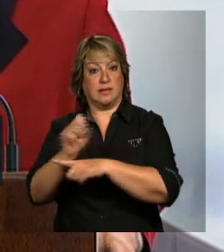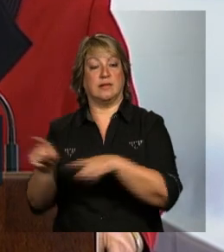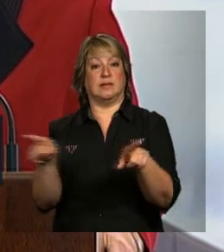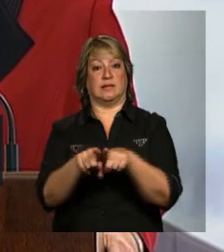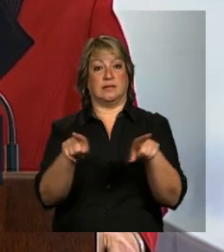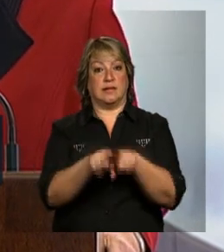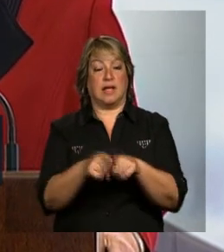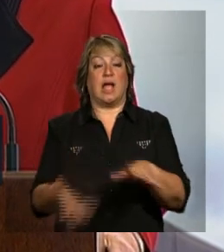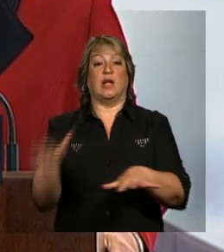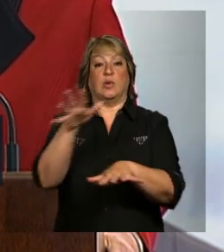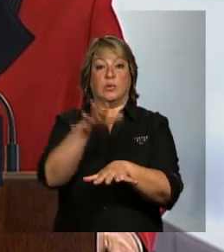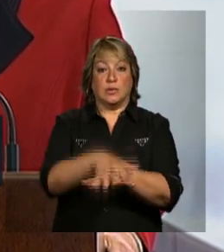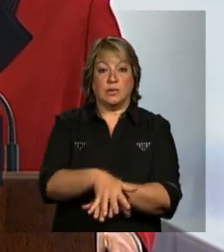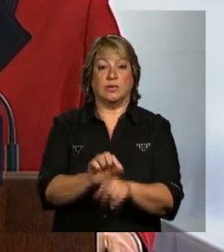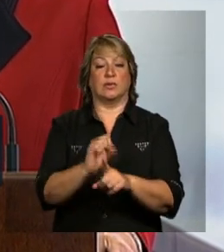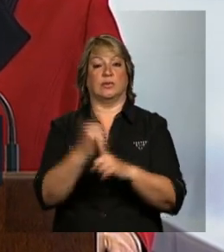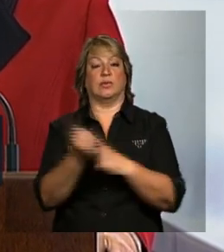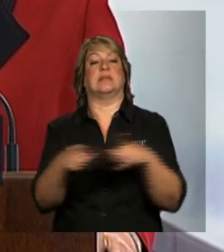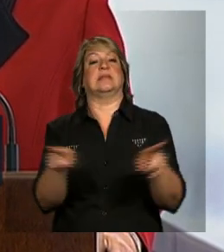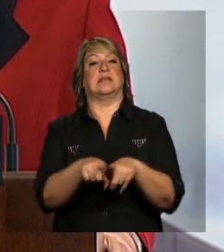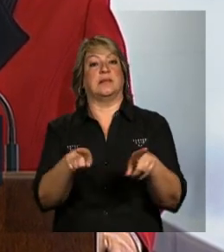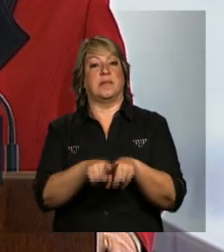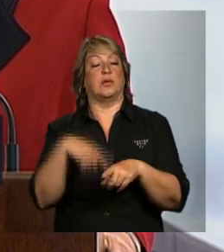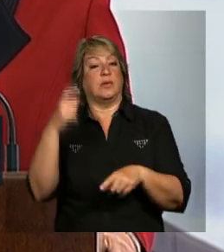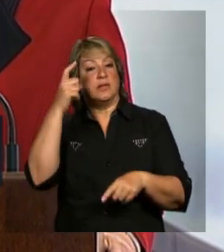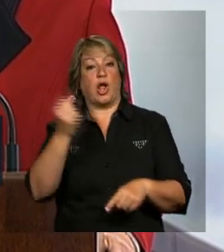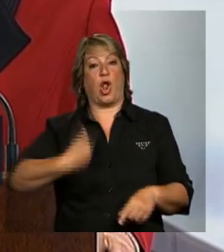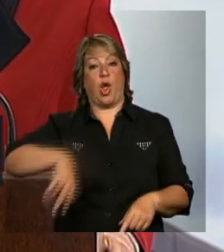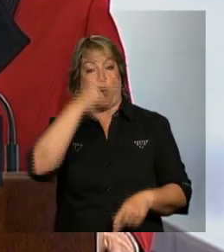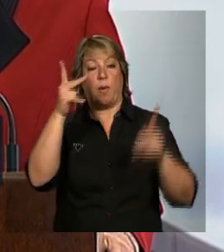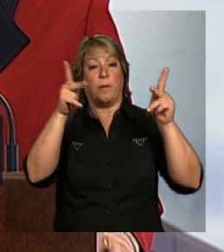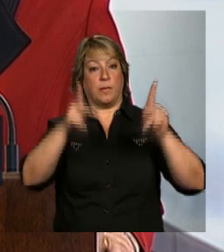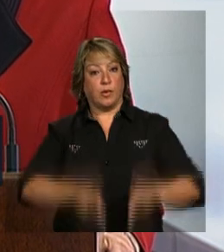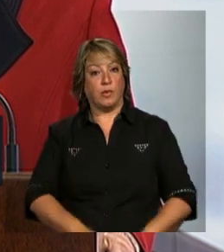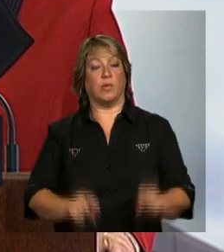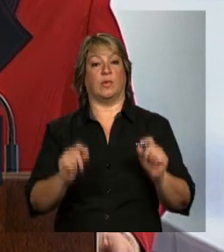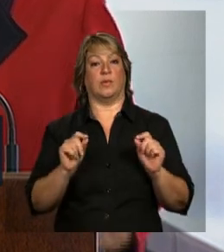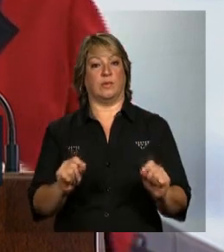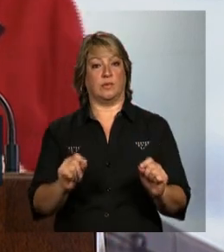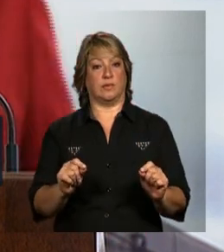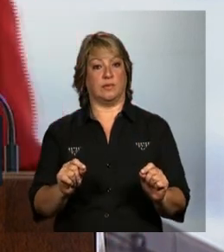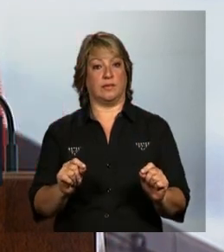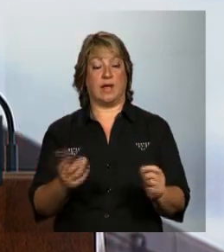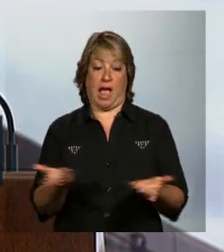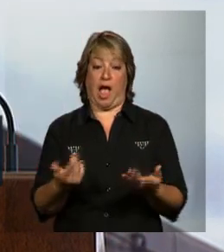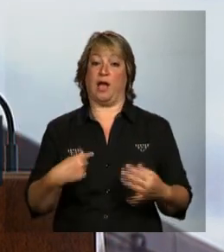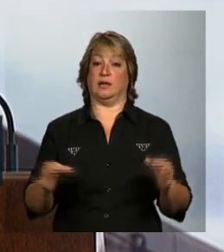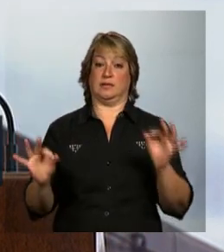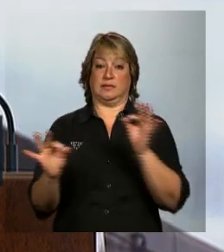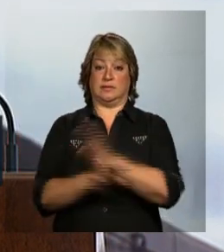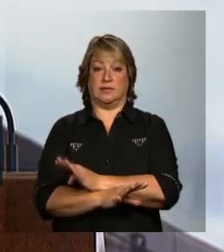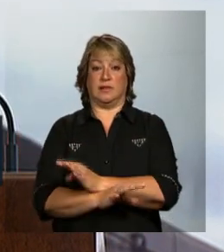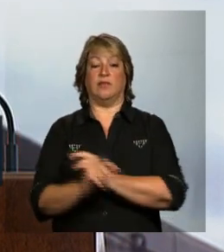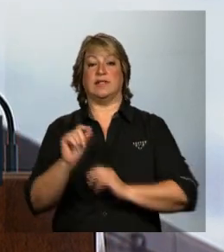interesses da inclusão e os interesses portanto de nossa população ao encerrar